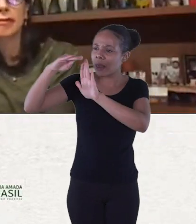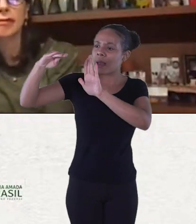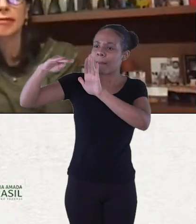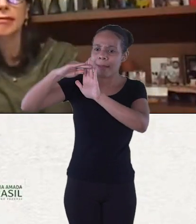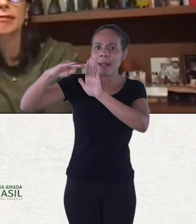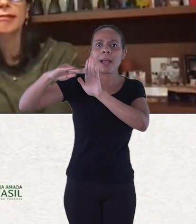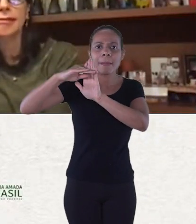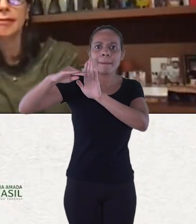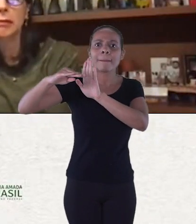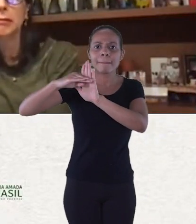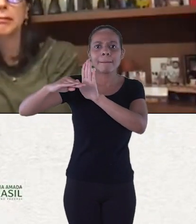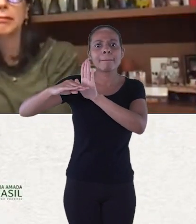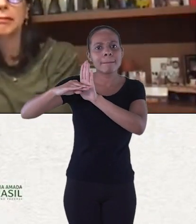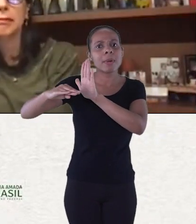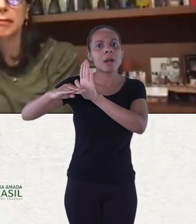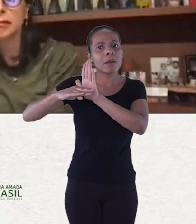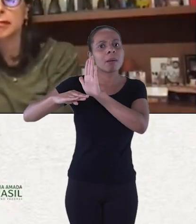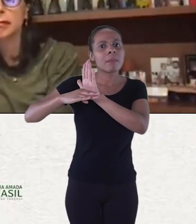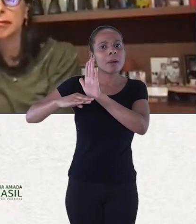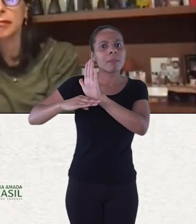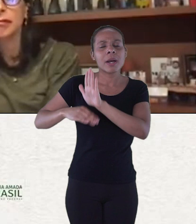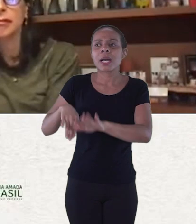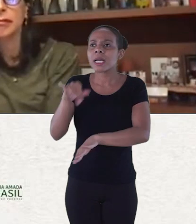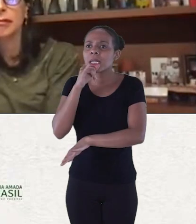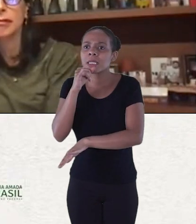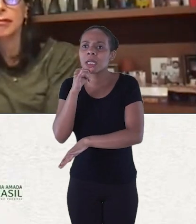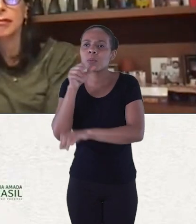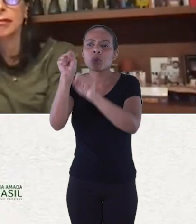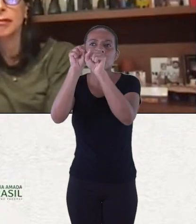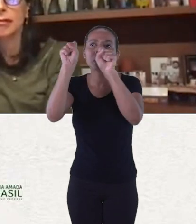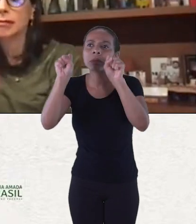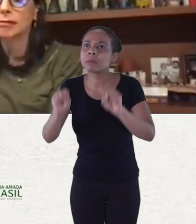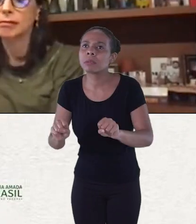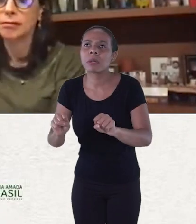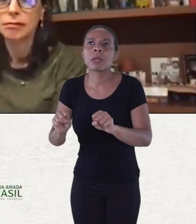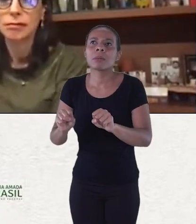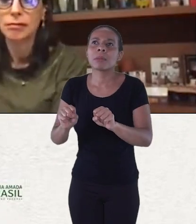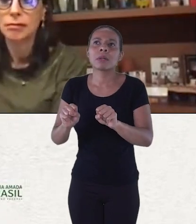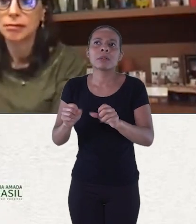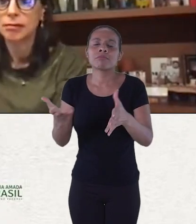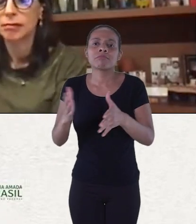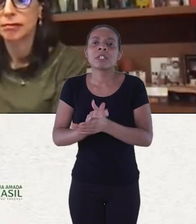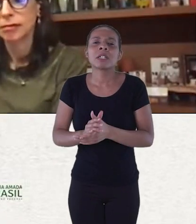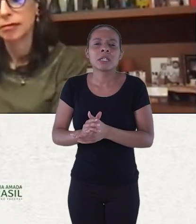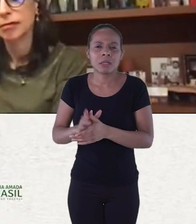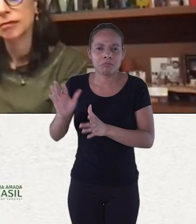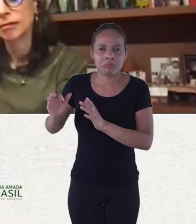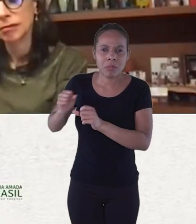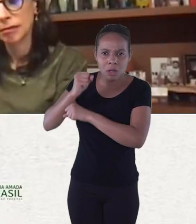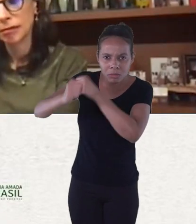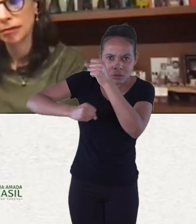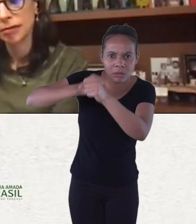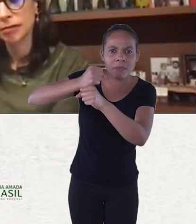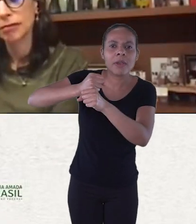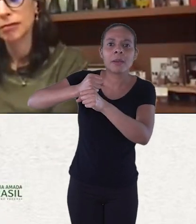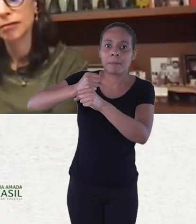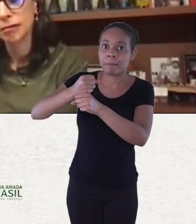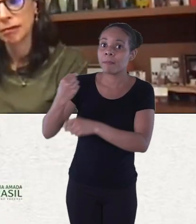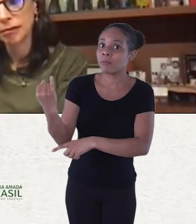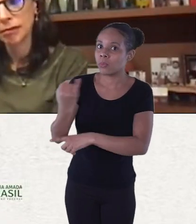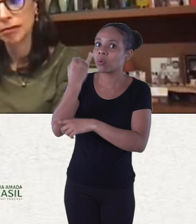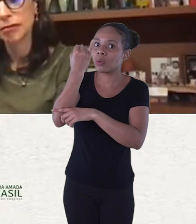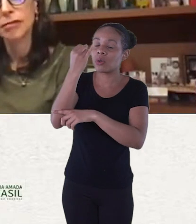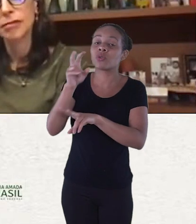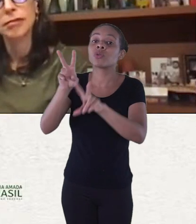tentando os paradidáticos, é a pauta do sistema que vai ser fundamental o ano que vem, o debate sobre a